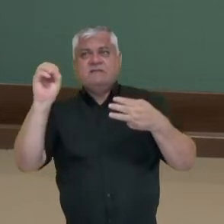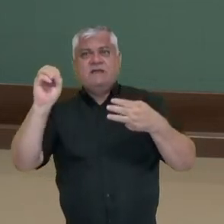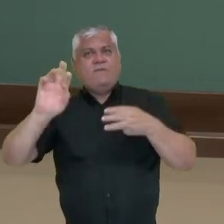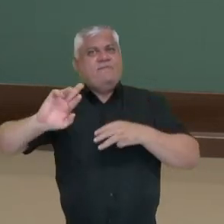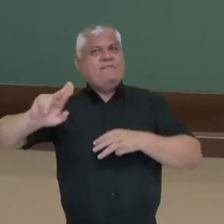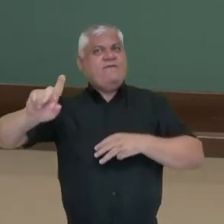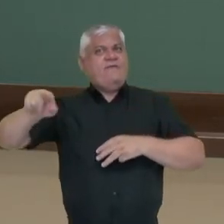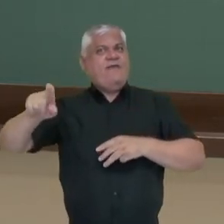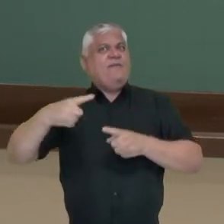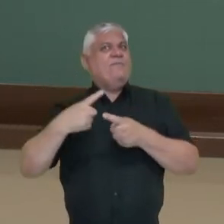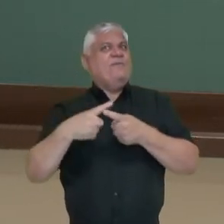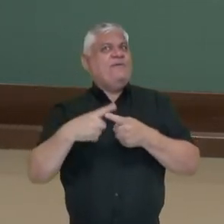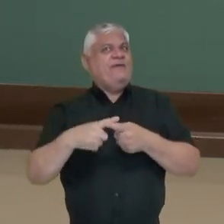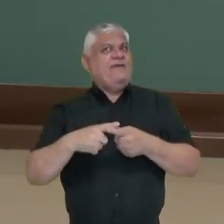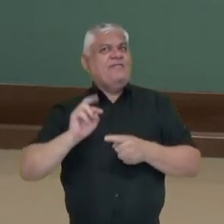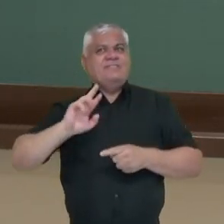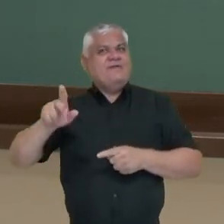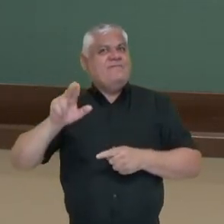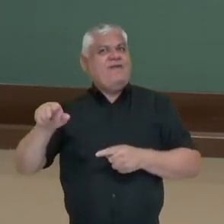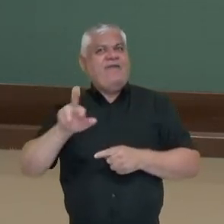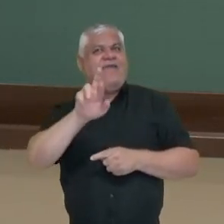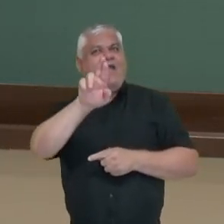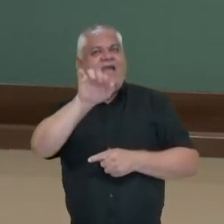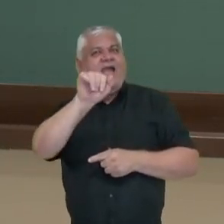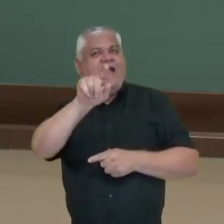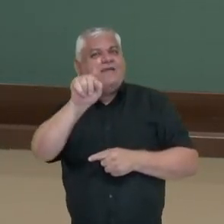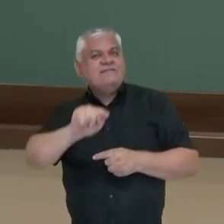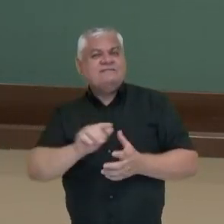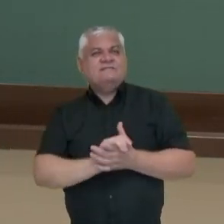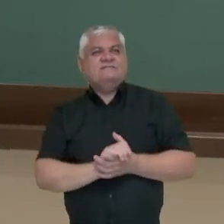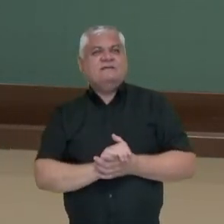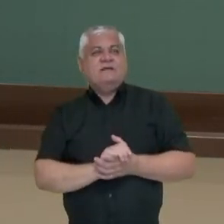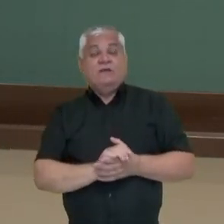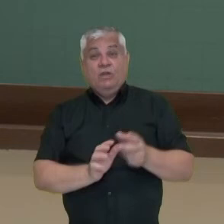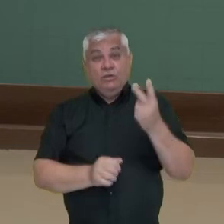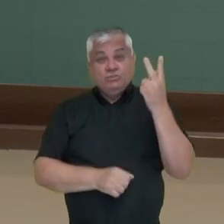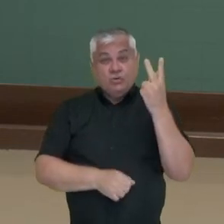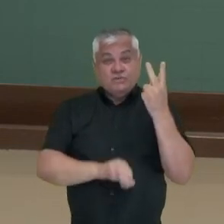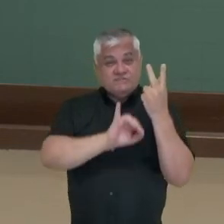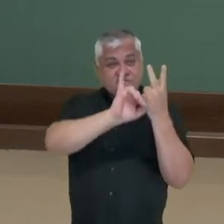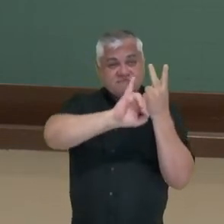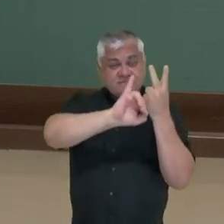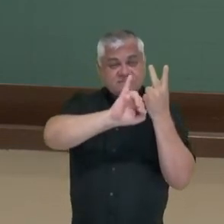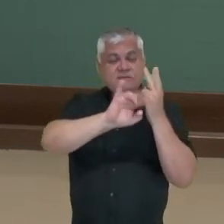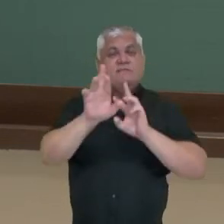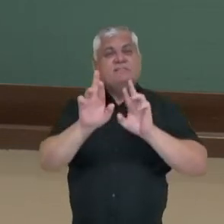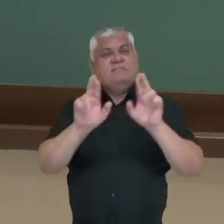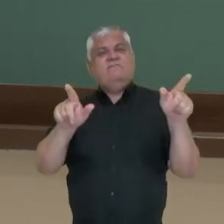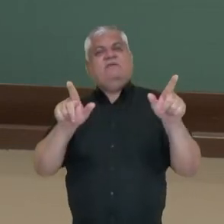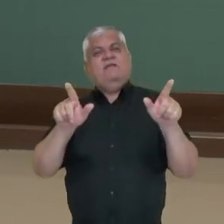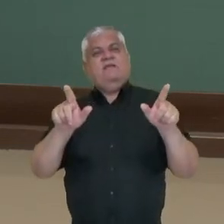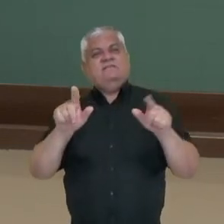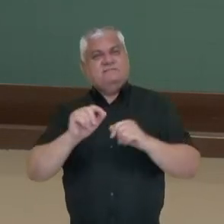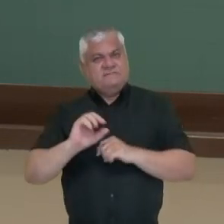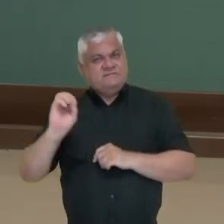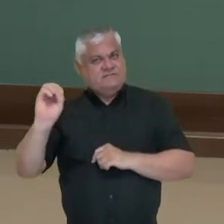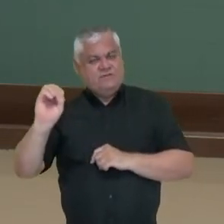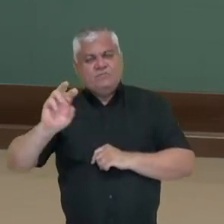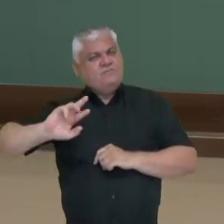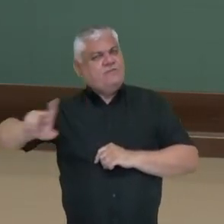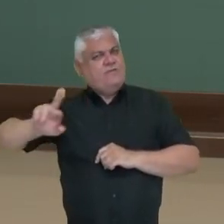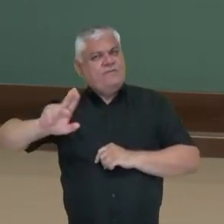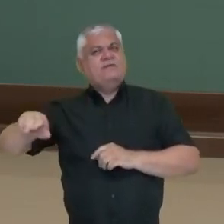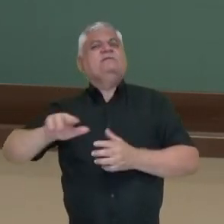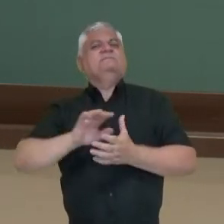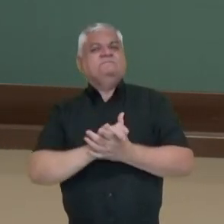vai zerar. Portanto, ela não é uma raiz. 2i, se eu substituir, também vai dar diferente de 0. Ou seja, ela não